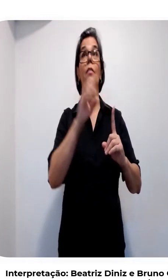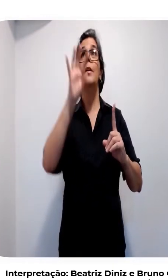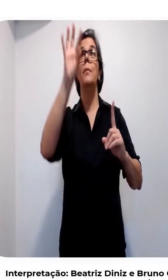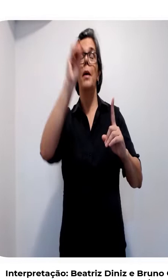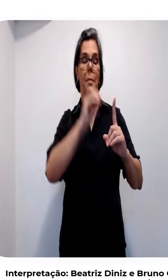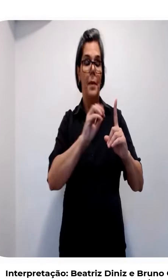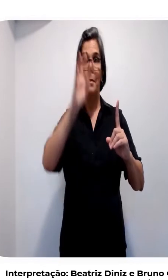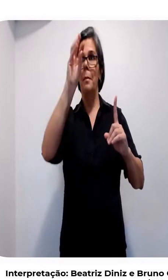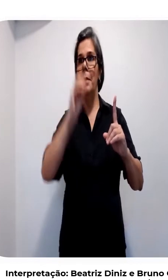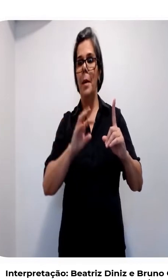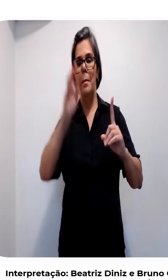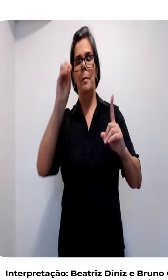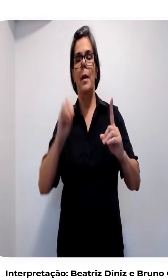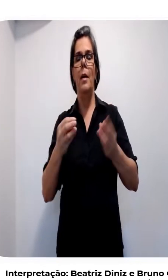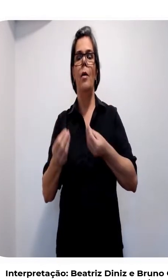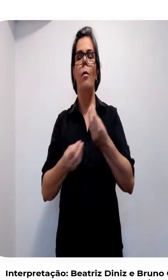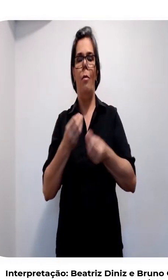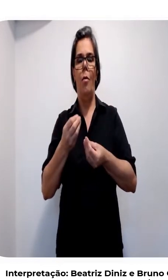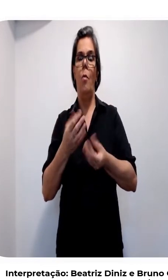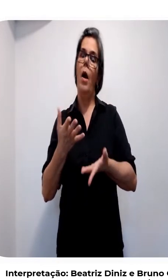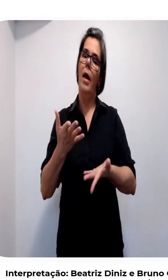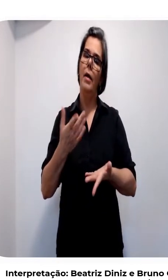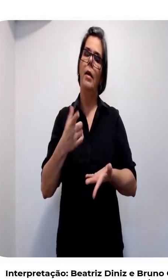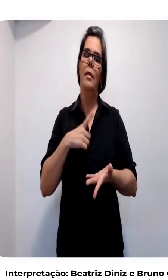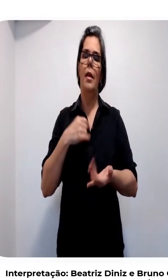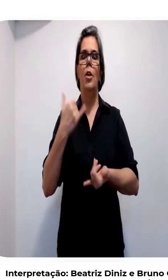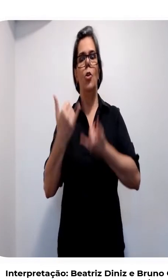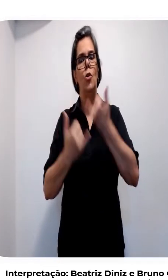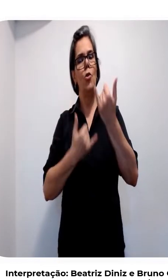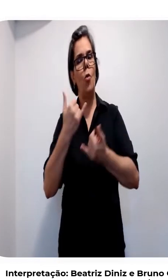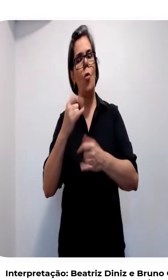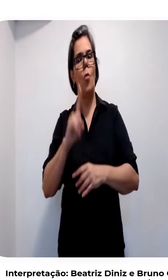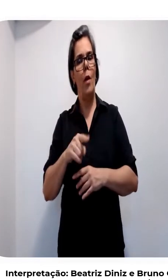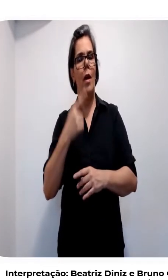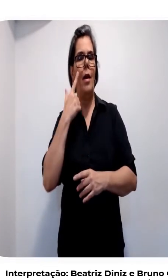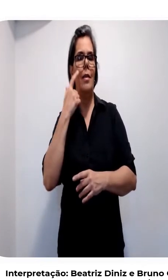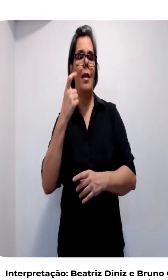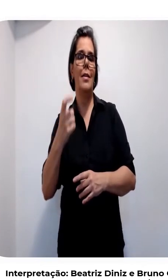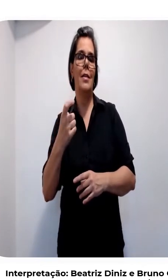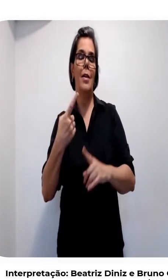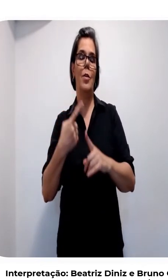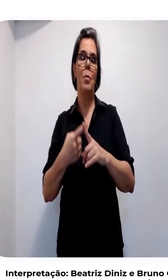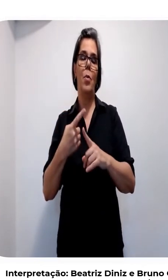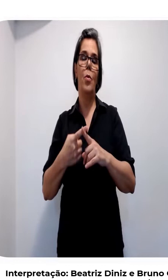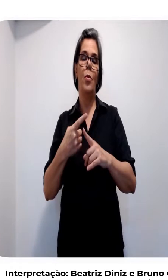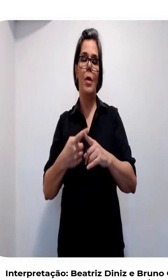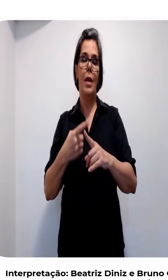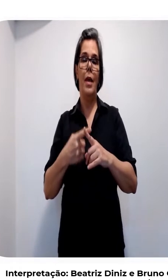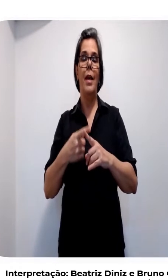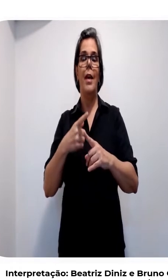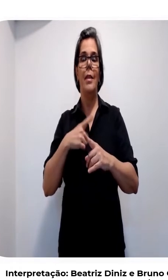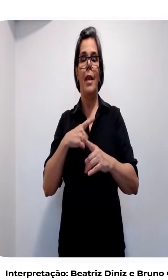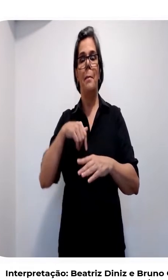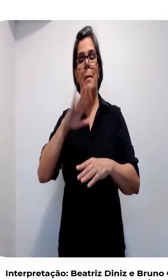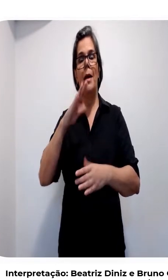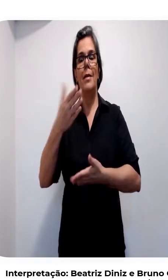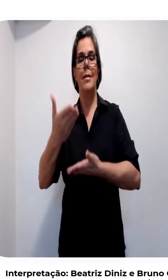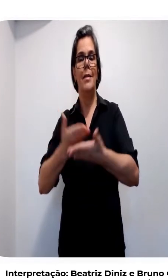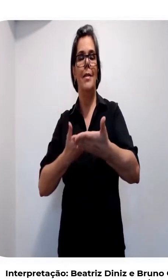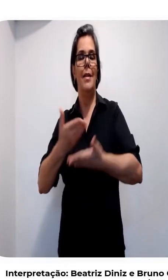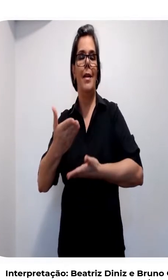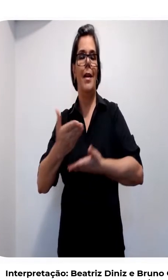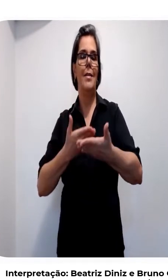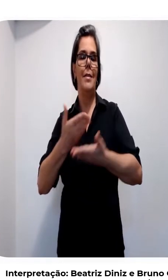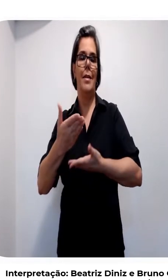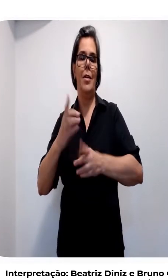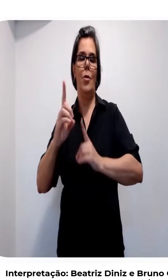palavrinha. Então, esses jogos têm sido muito interessantes porque traz essa dinamicidade, essa interação maior do que só ficar o professor às